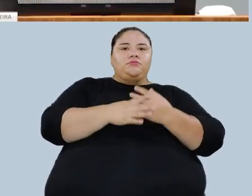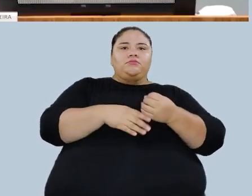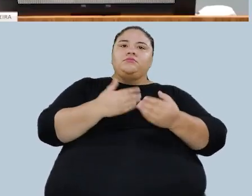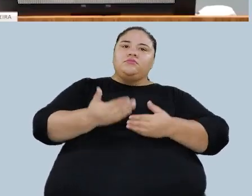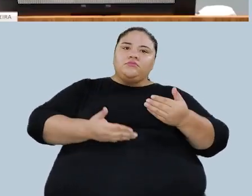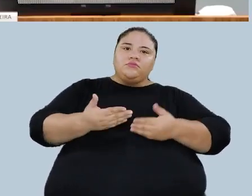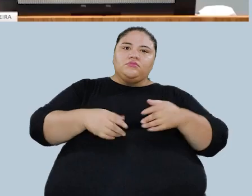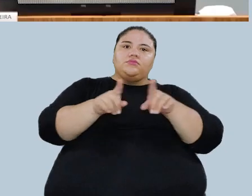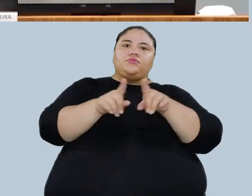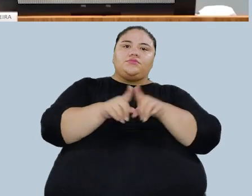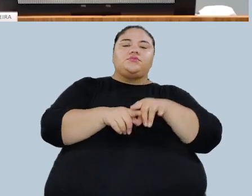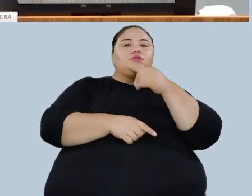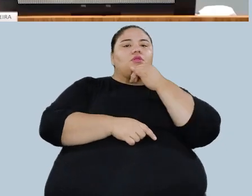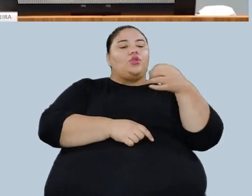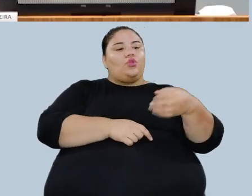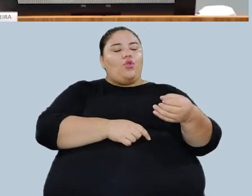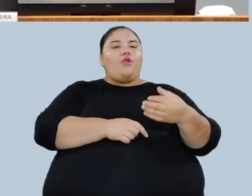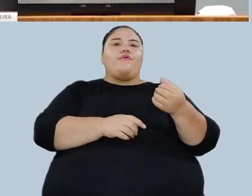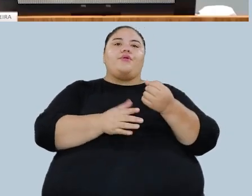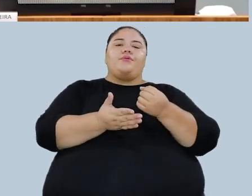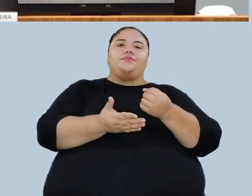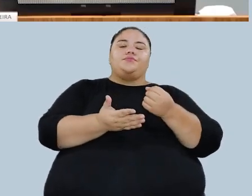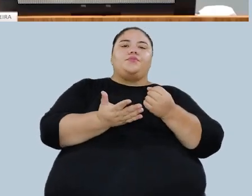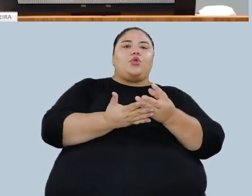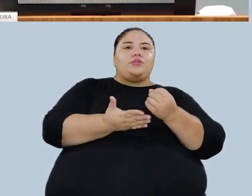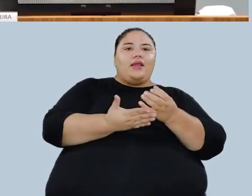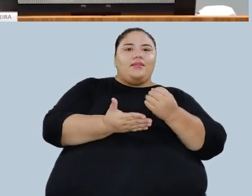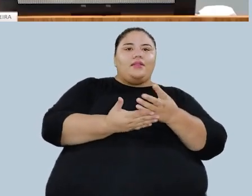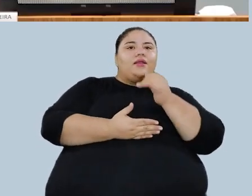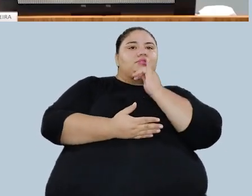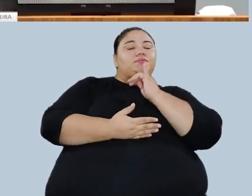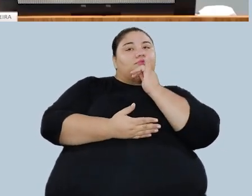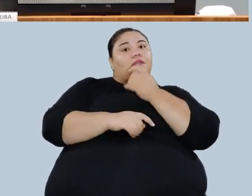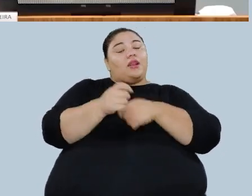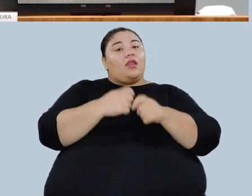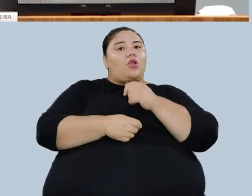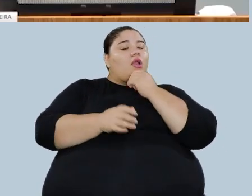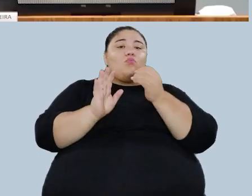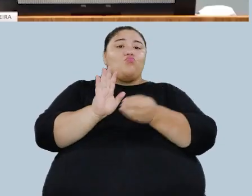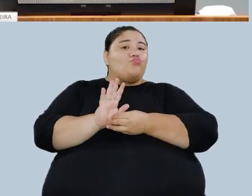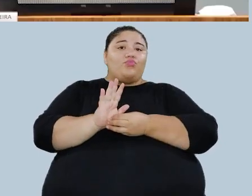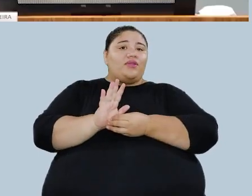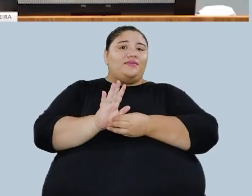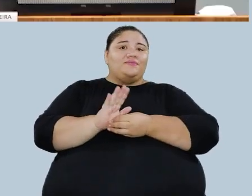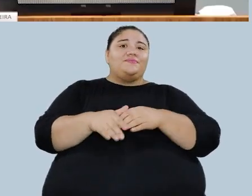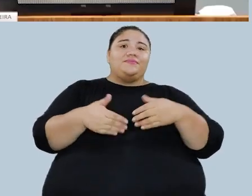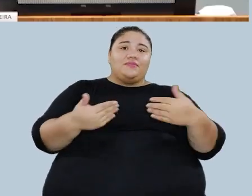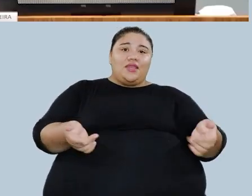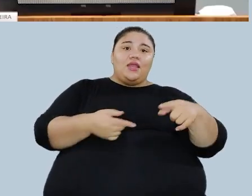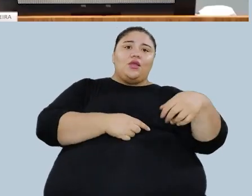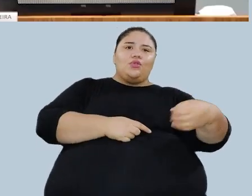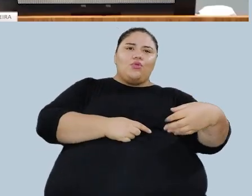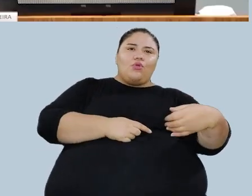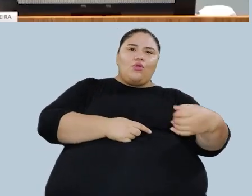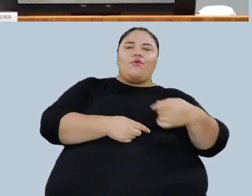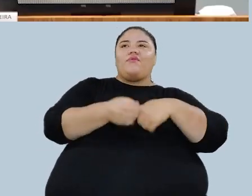de serviços, novas modalidades de negócios que não estão previstos. Então, esses